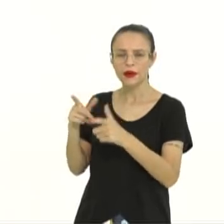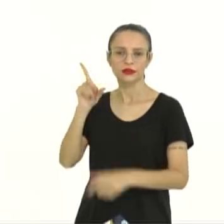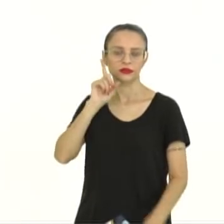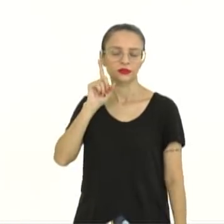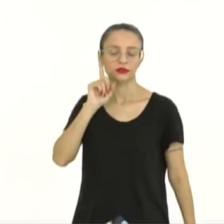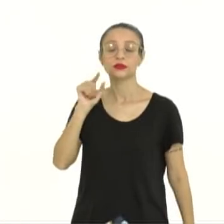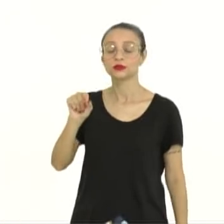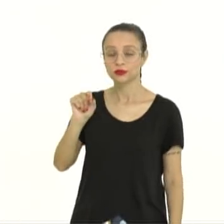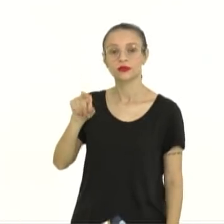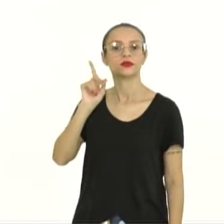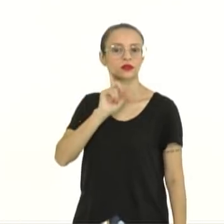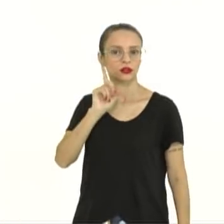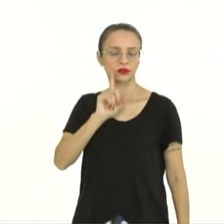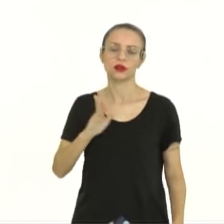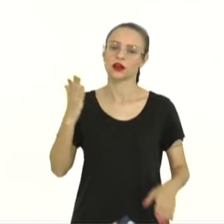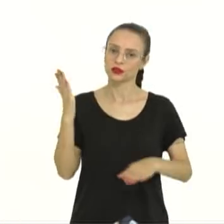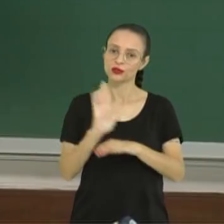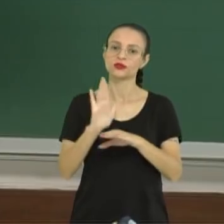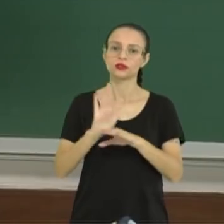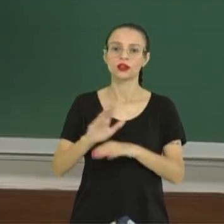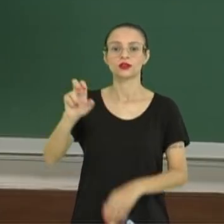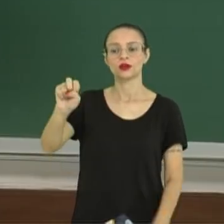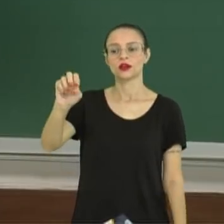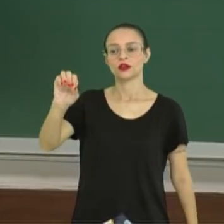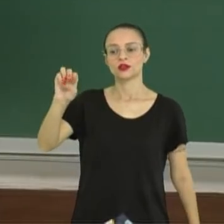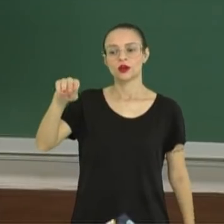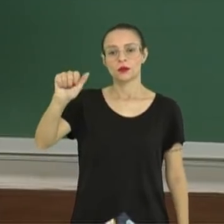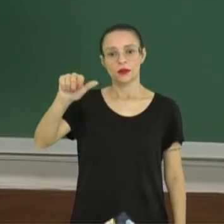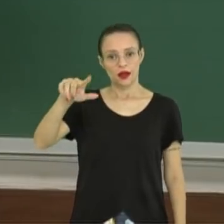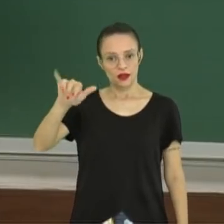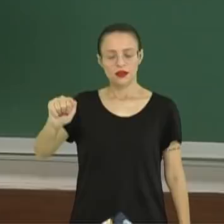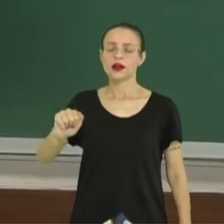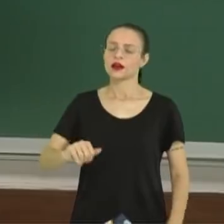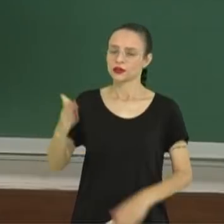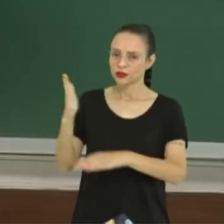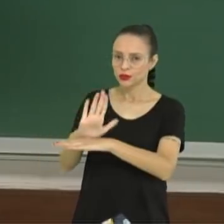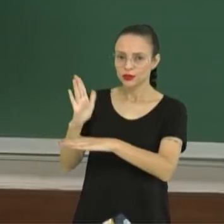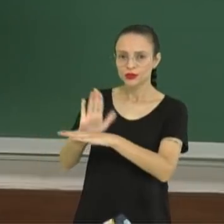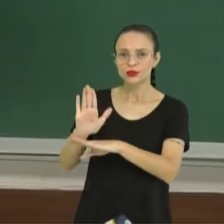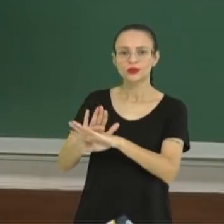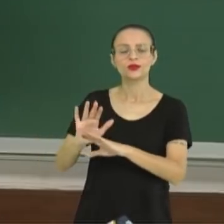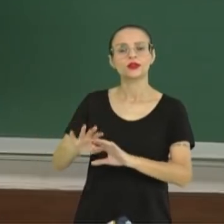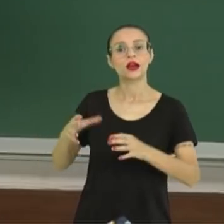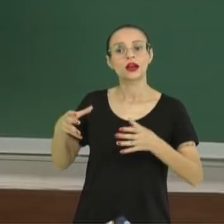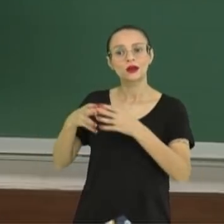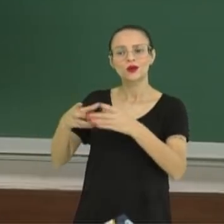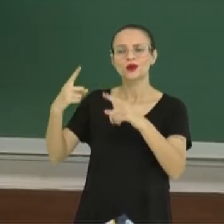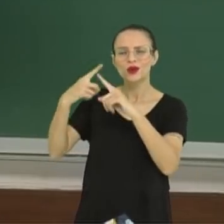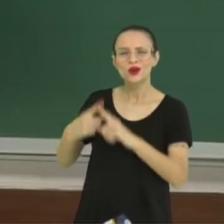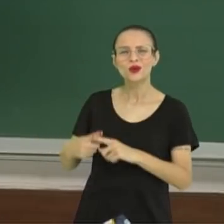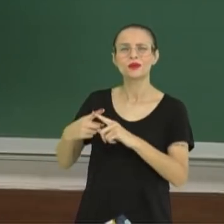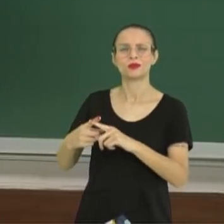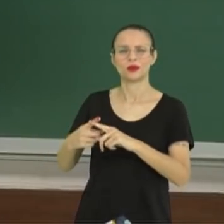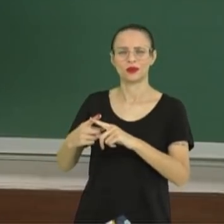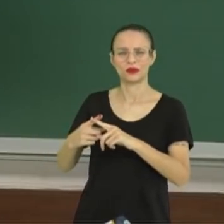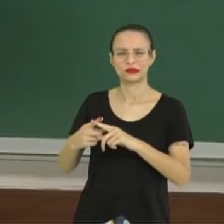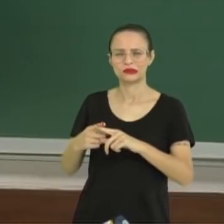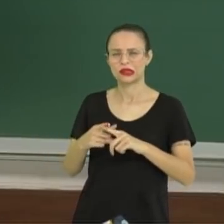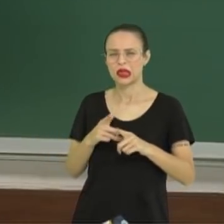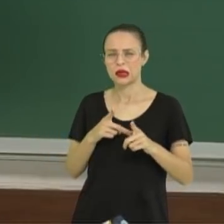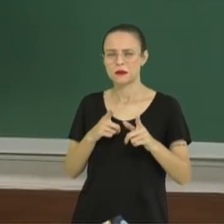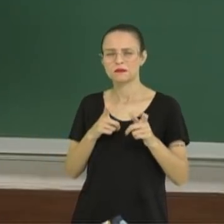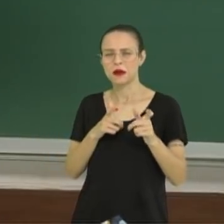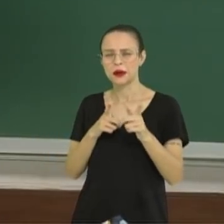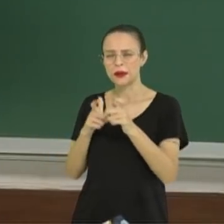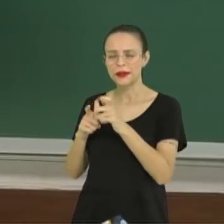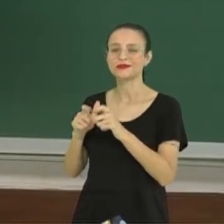Unidos. Os Estados Unidos têm auxiliado a Somália já há alguns anos a combater os grupos extremistas que estão se espalhando